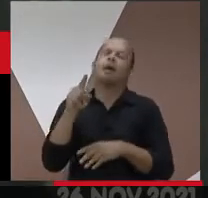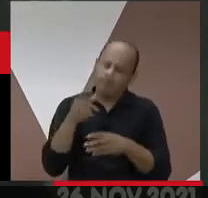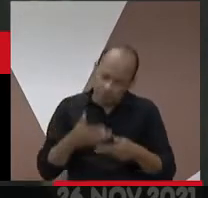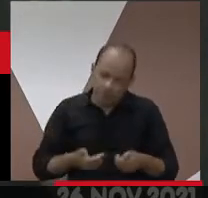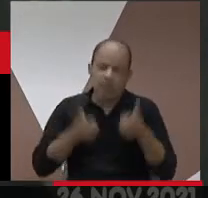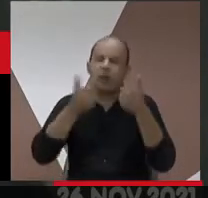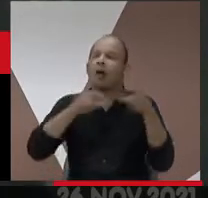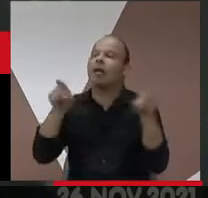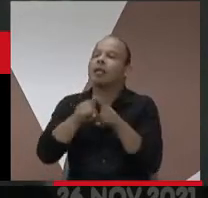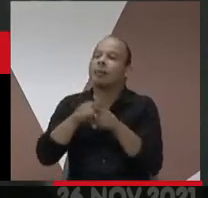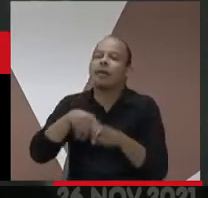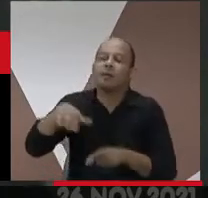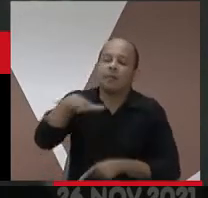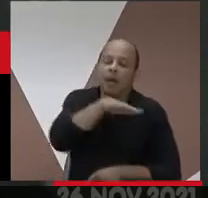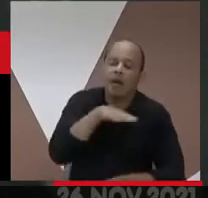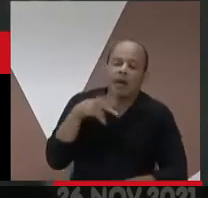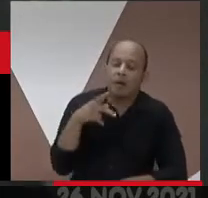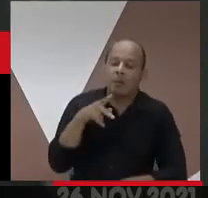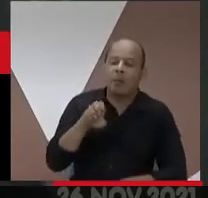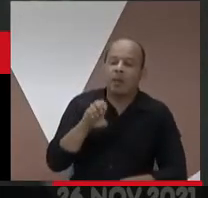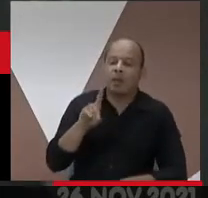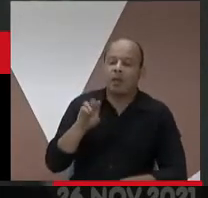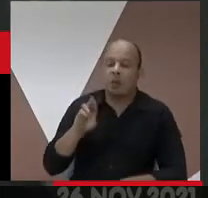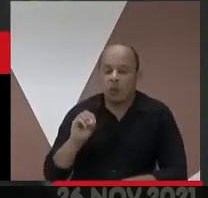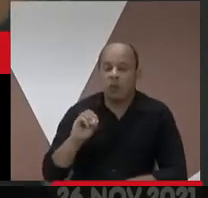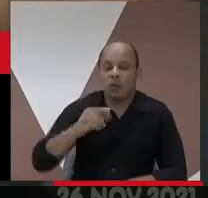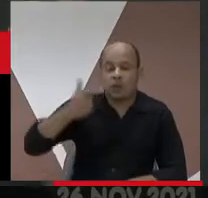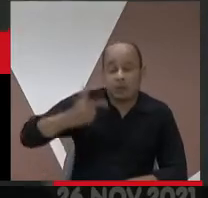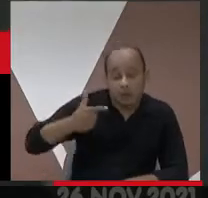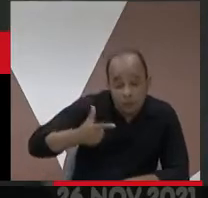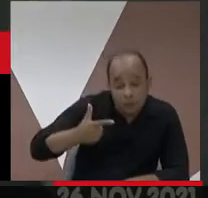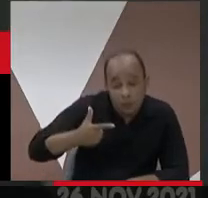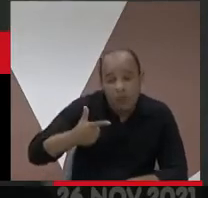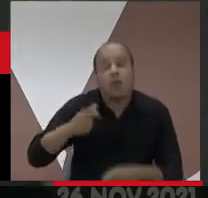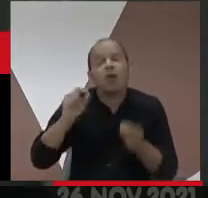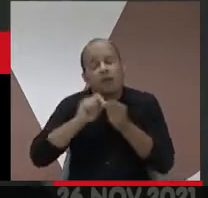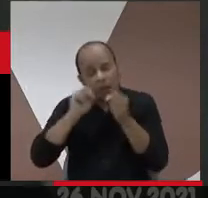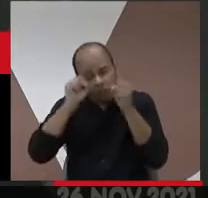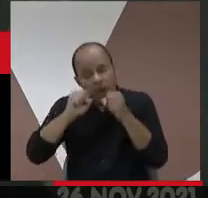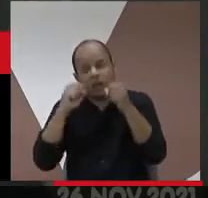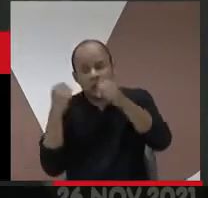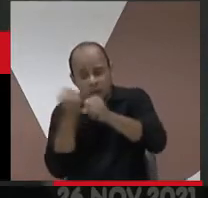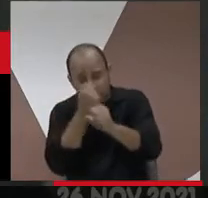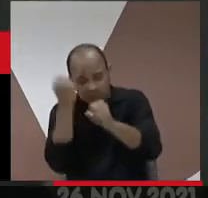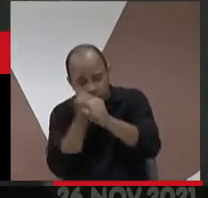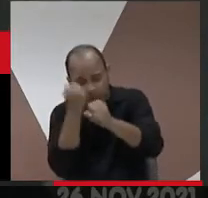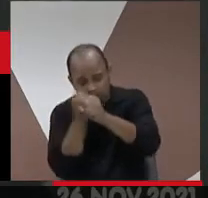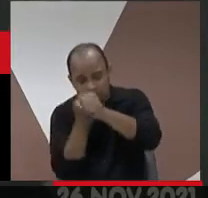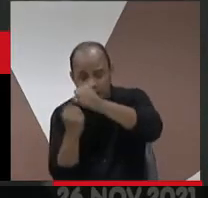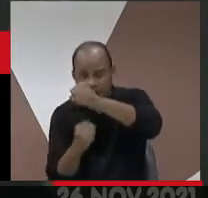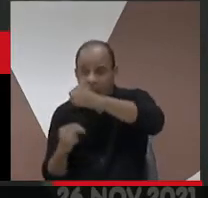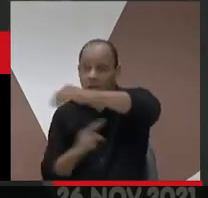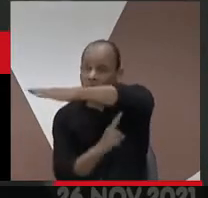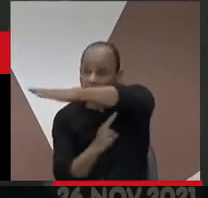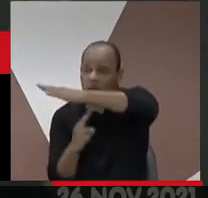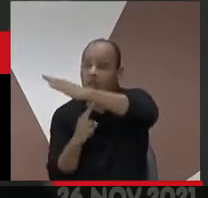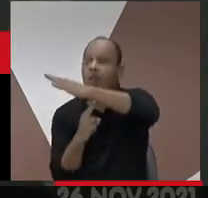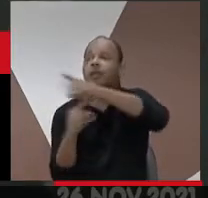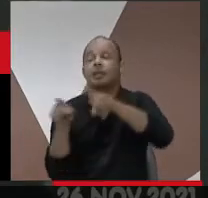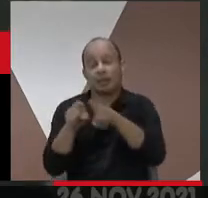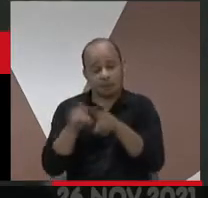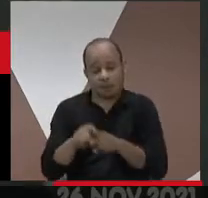marginal do lado do aeroporto, ela desce, faz um pequeno retorno, volta para a marginal sentido Shopping Del Rey.